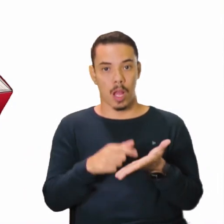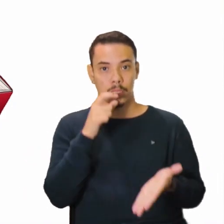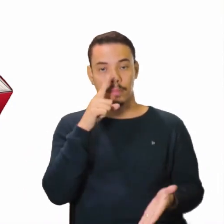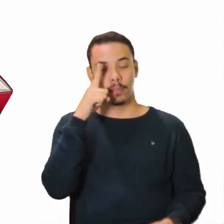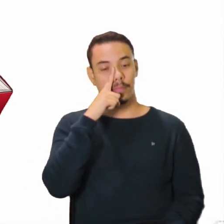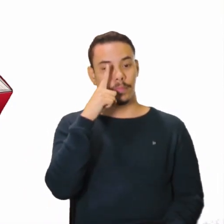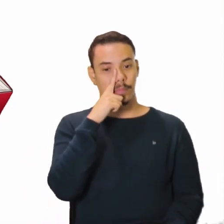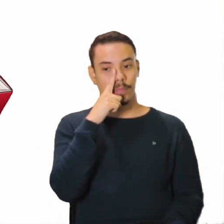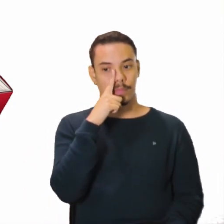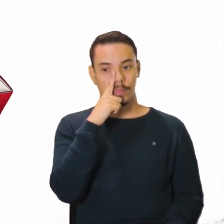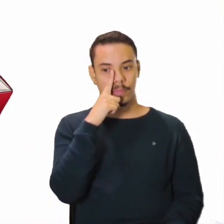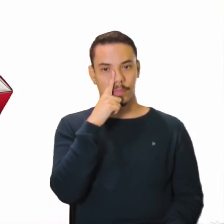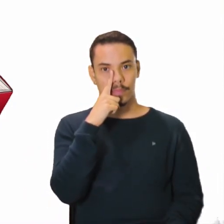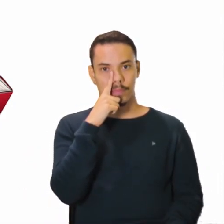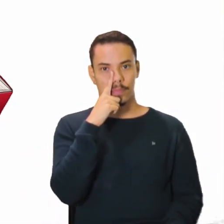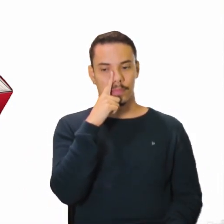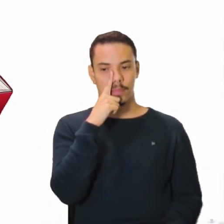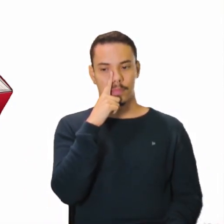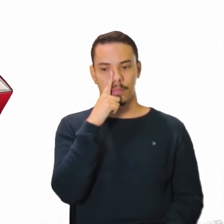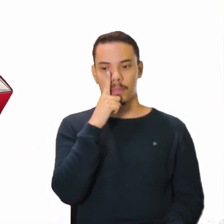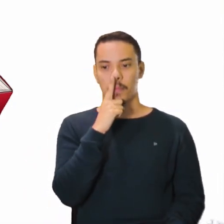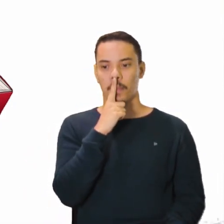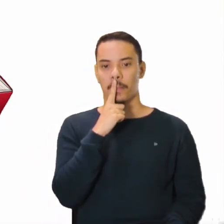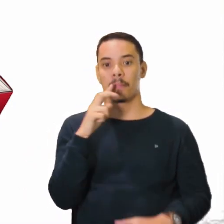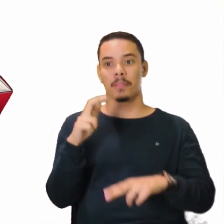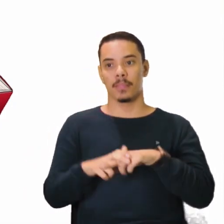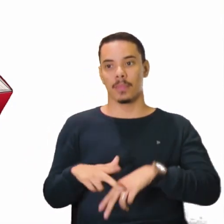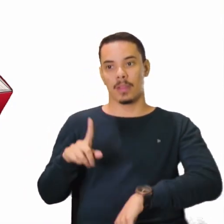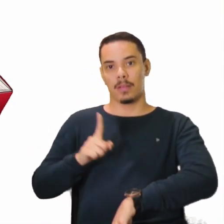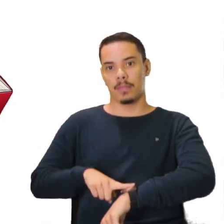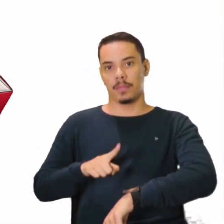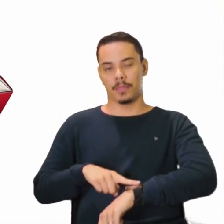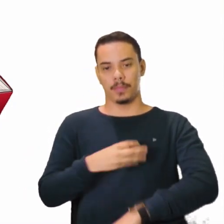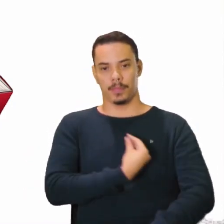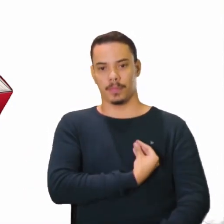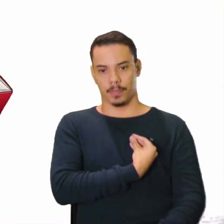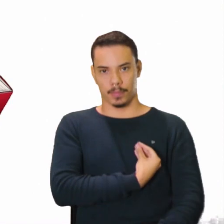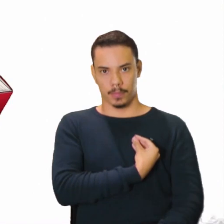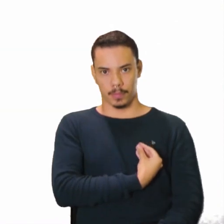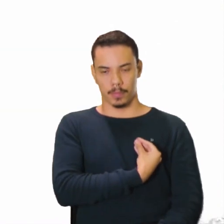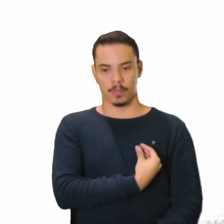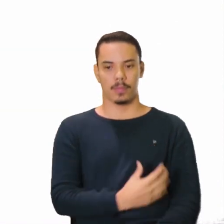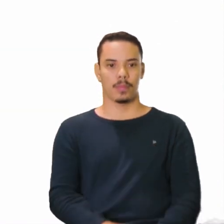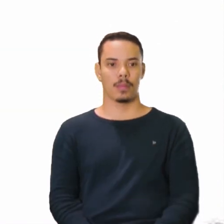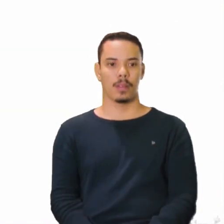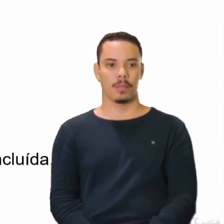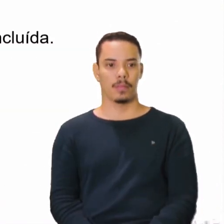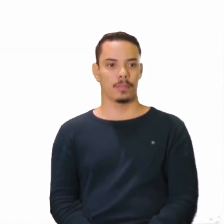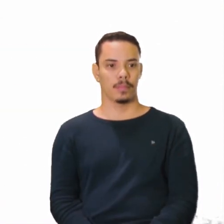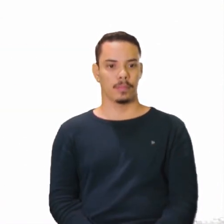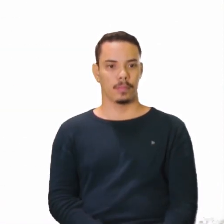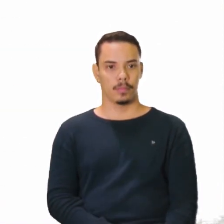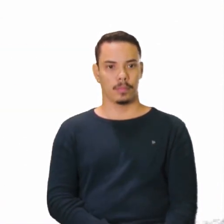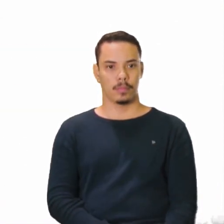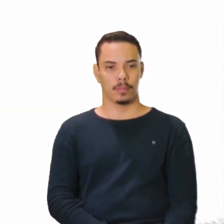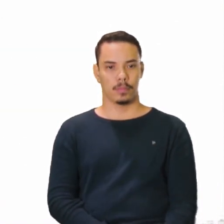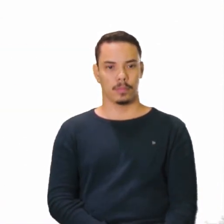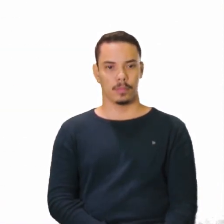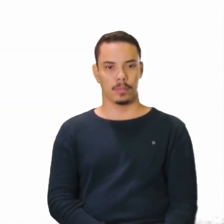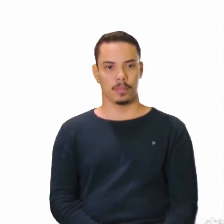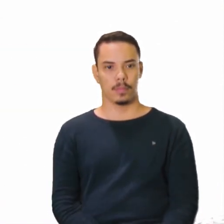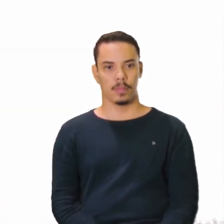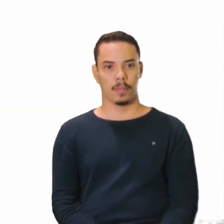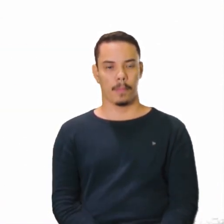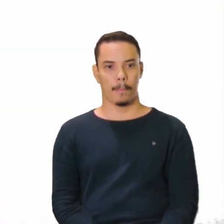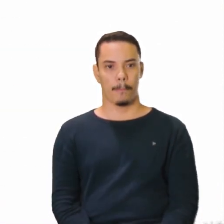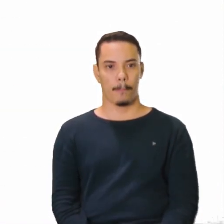usa agora, preciso, então está Tempo no presente. Muito bem. Vamos